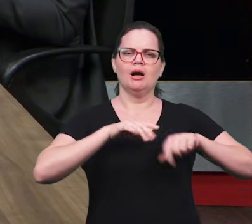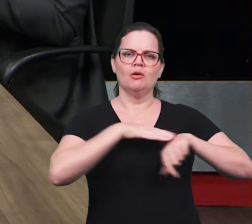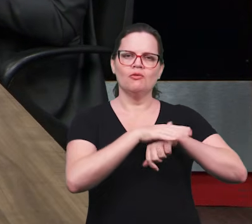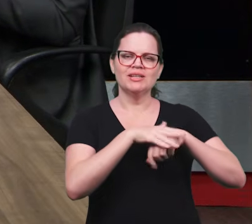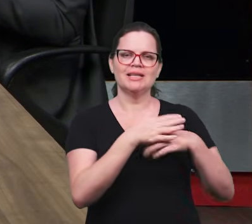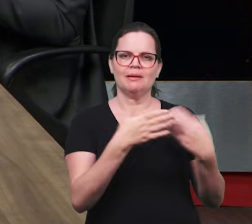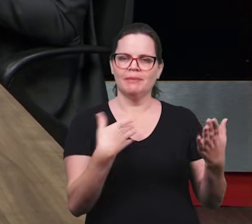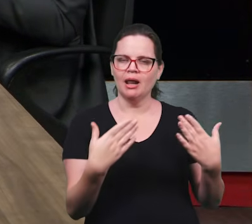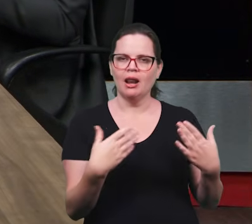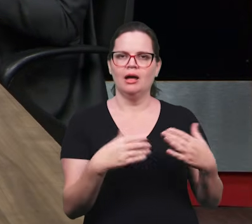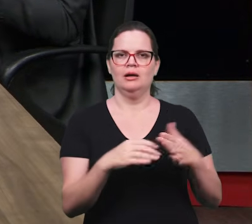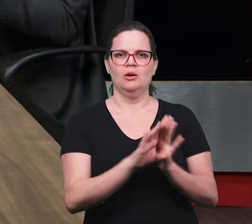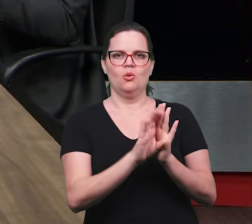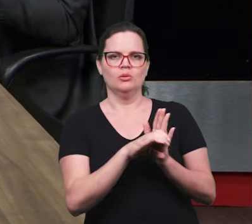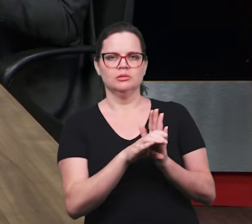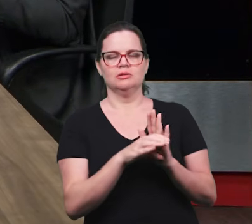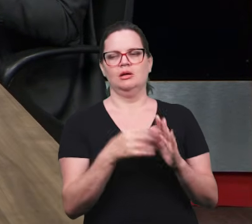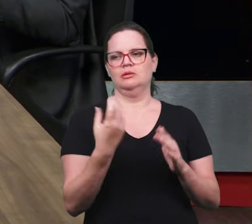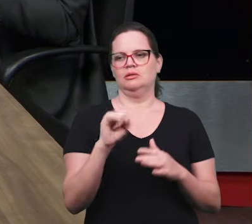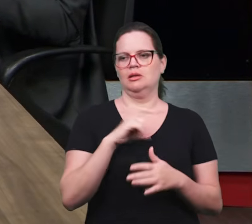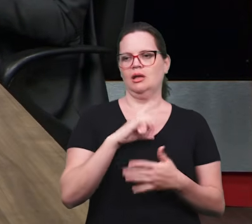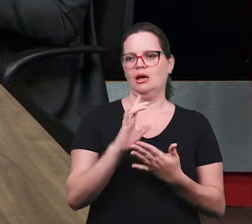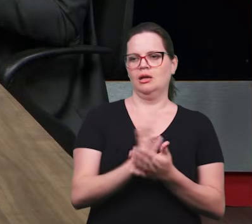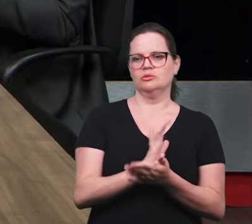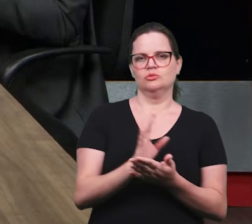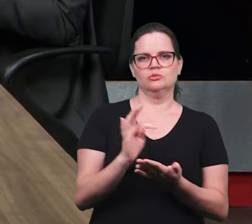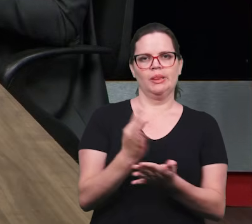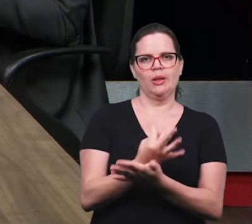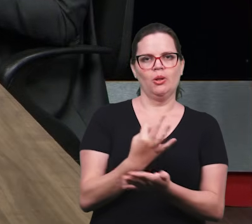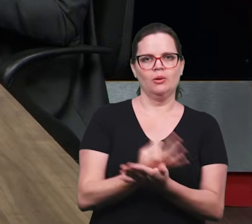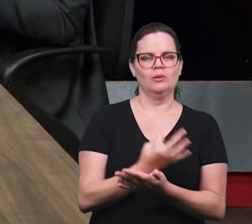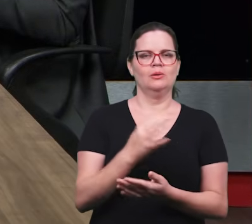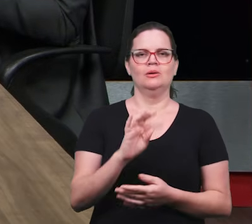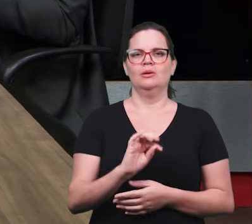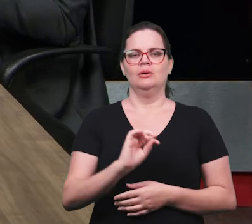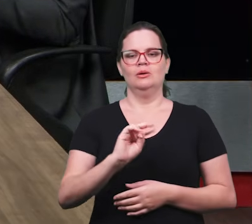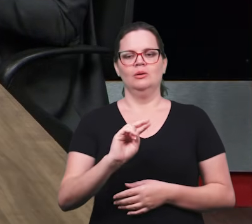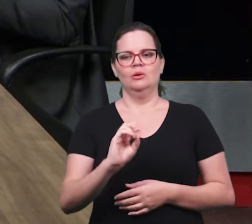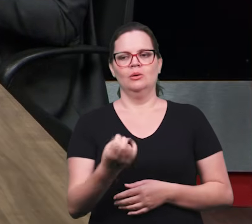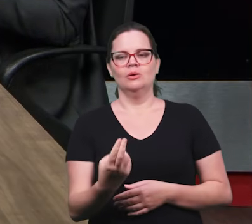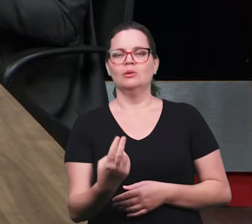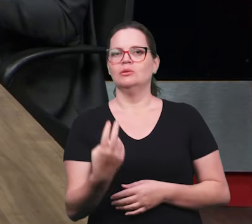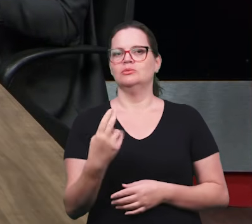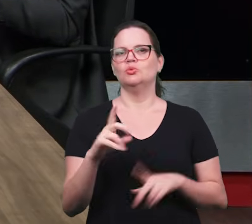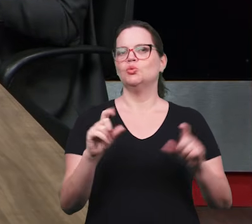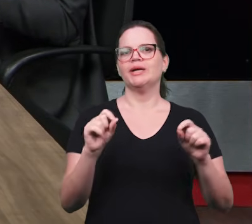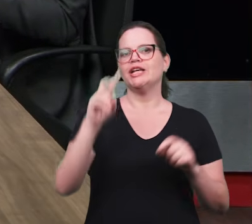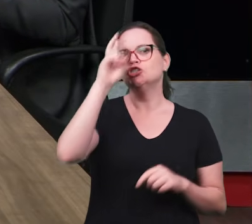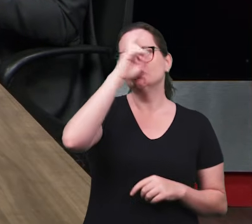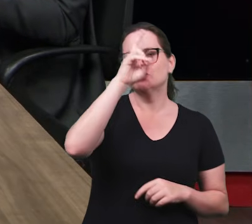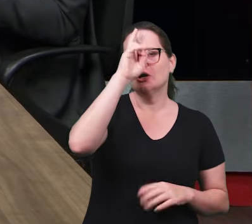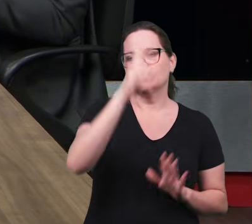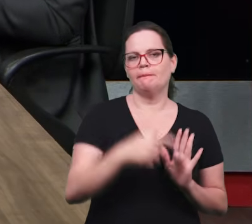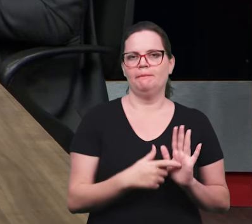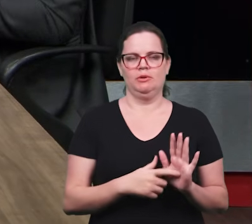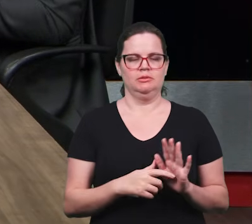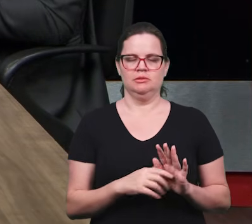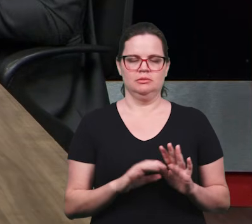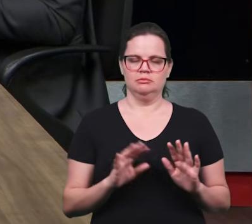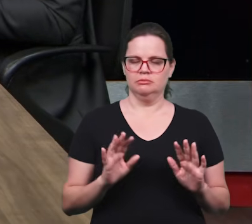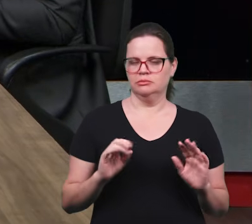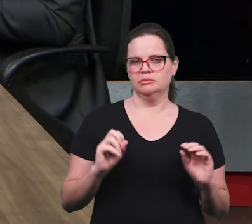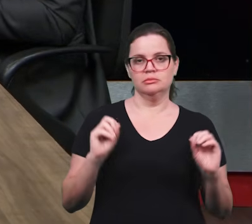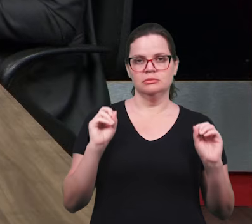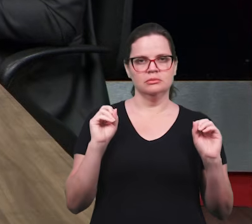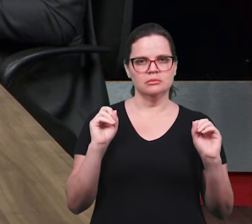conceitos formados, seja teológicos, a respeito do que aquela história ela está dizendo.